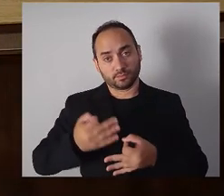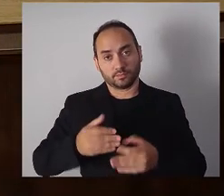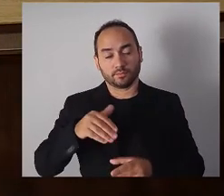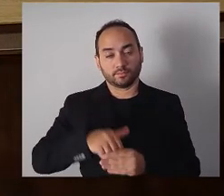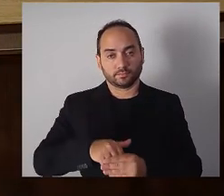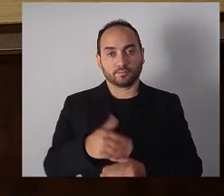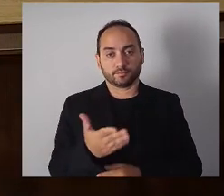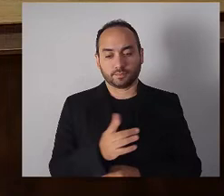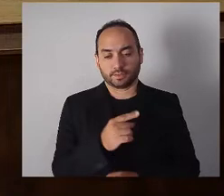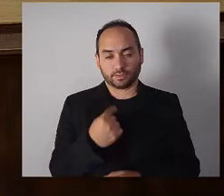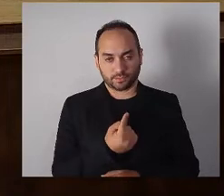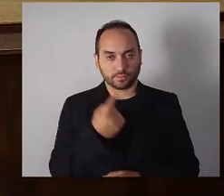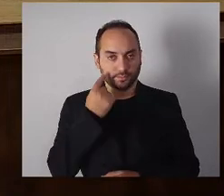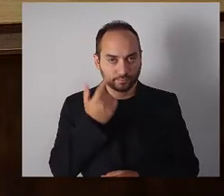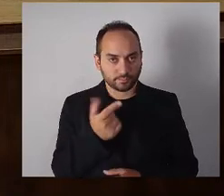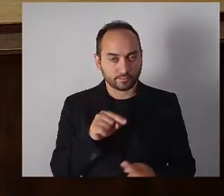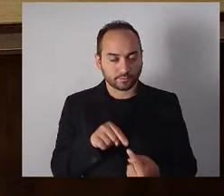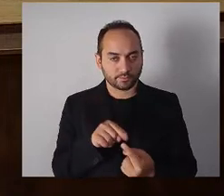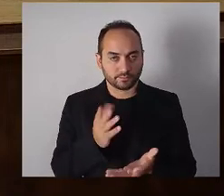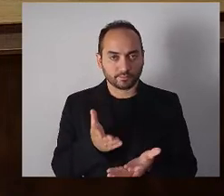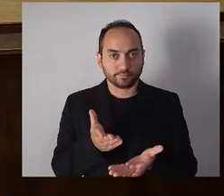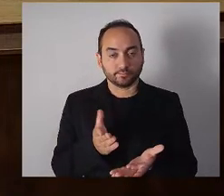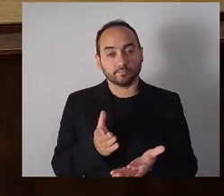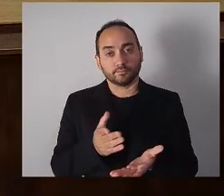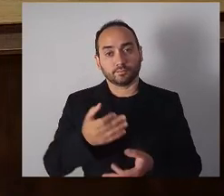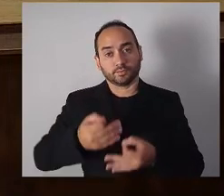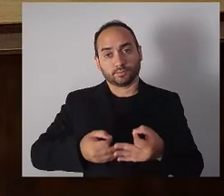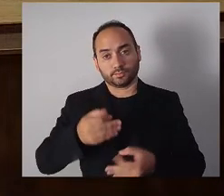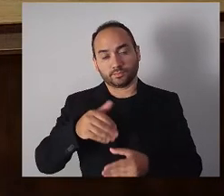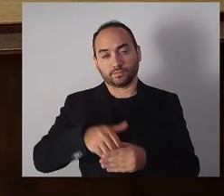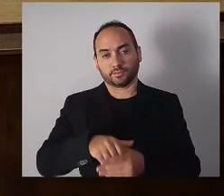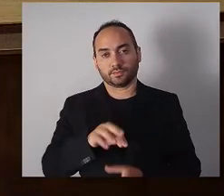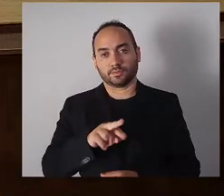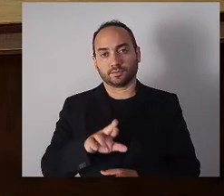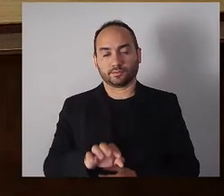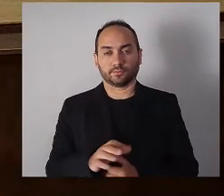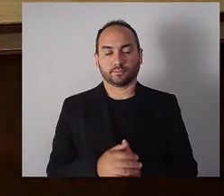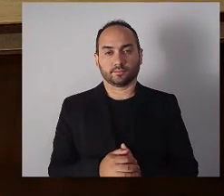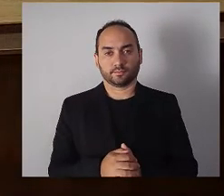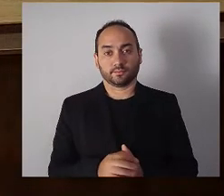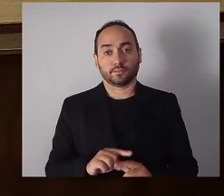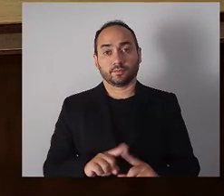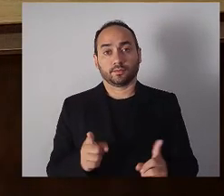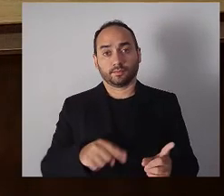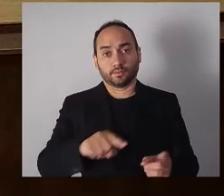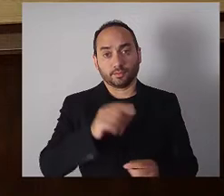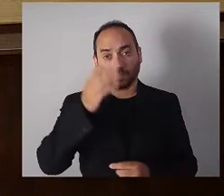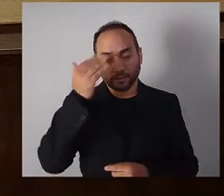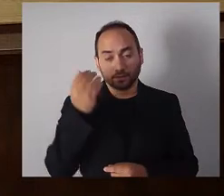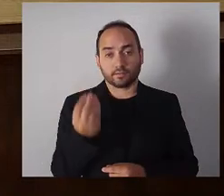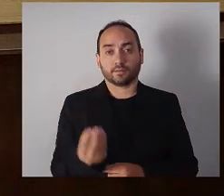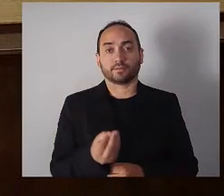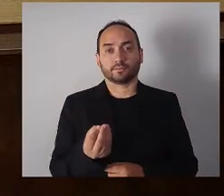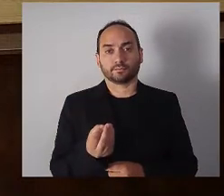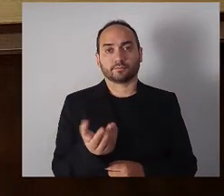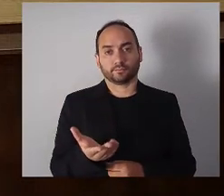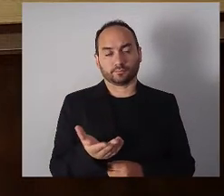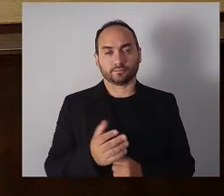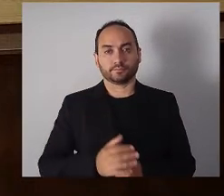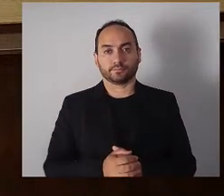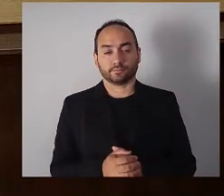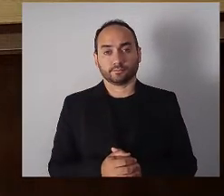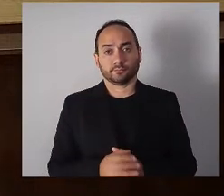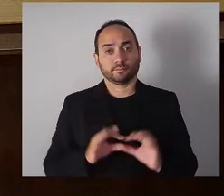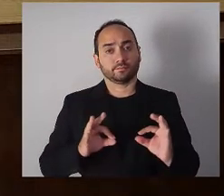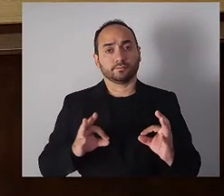Eleitoral, a nossa escola do Tribunal Regional Eleitoral. Só para os senhores saberem, senhor e senhora,